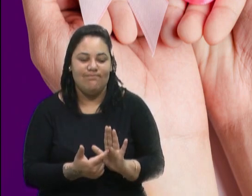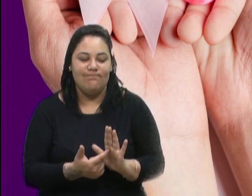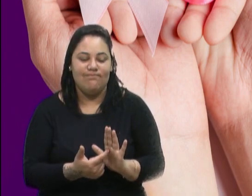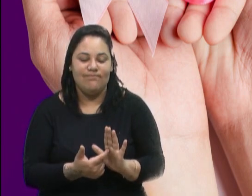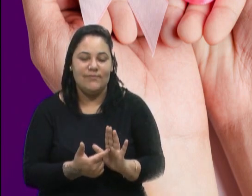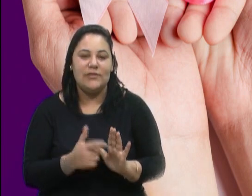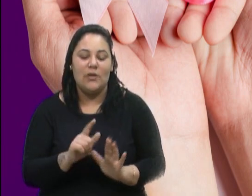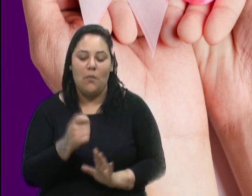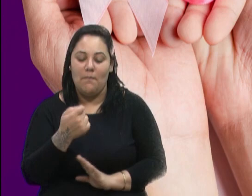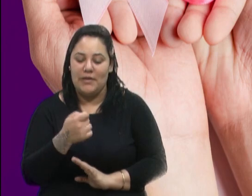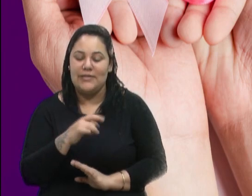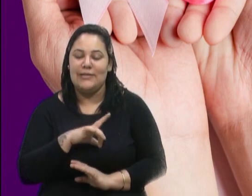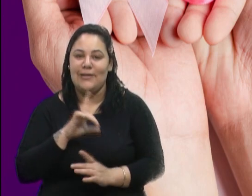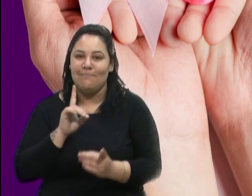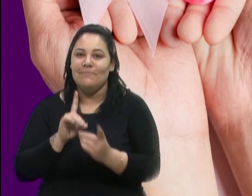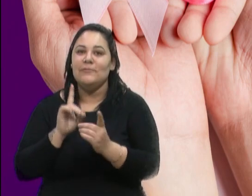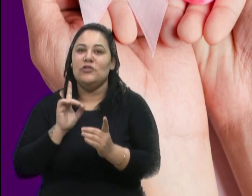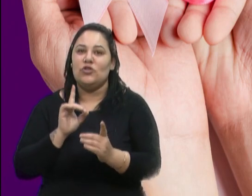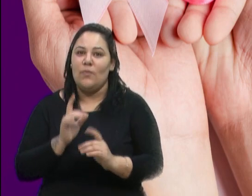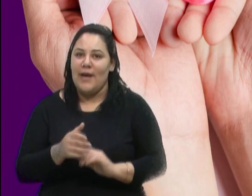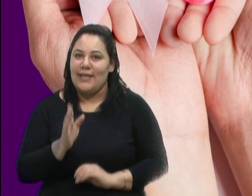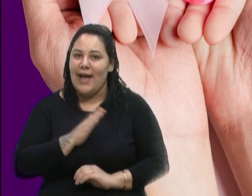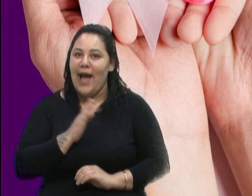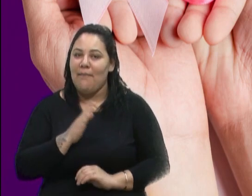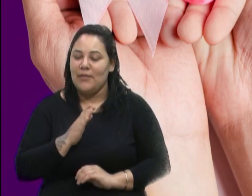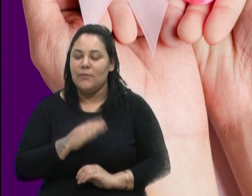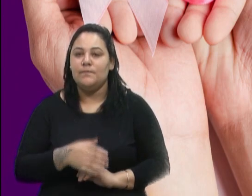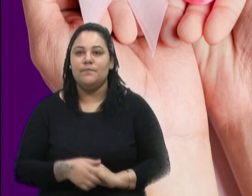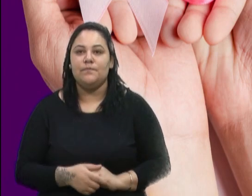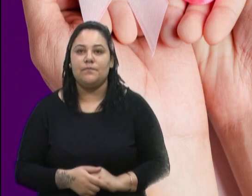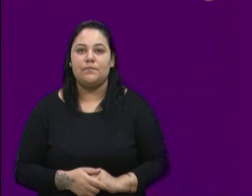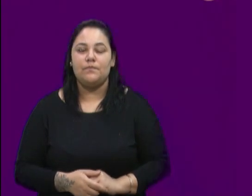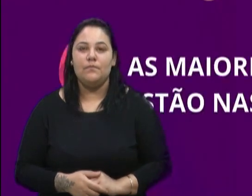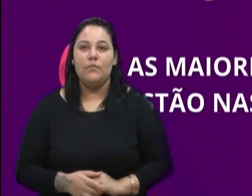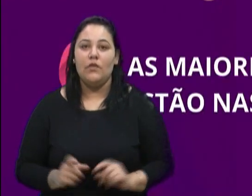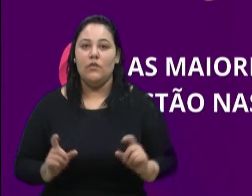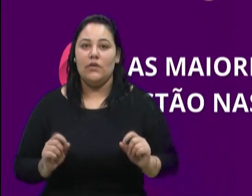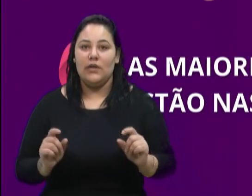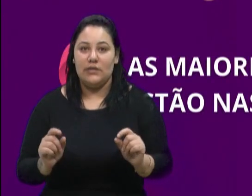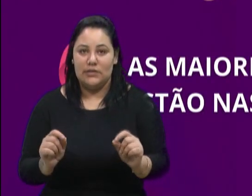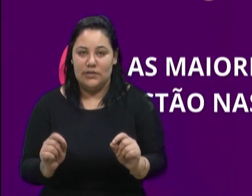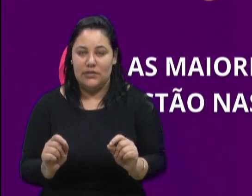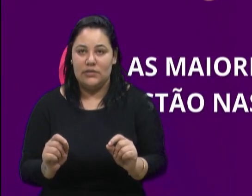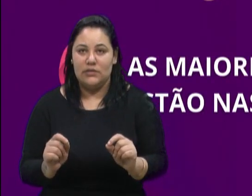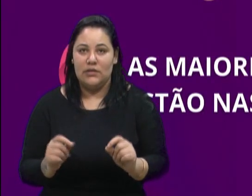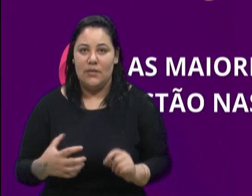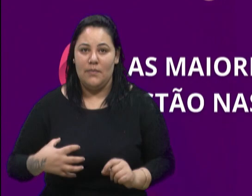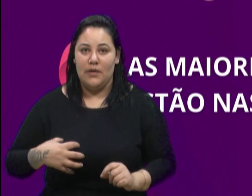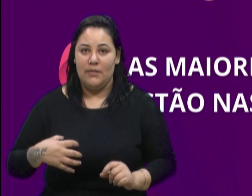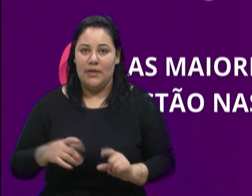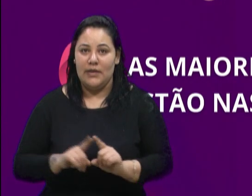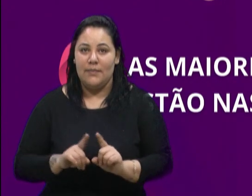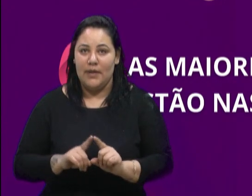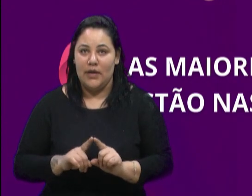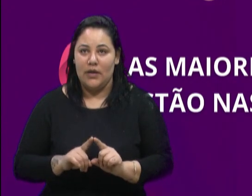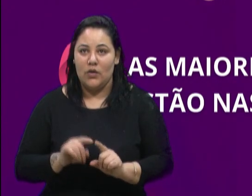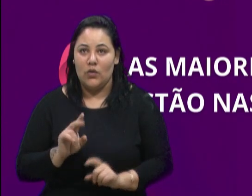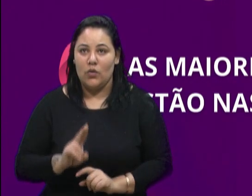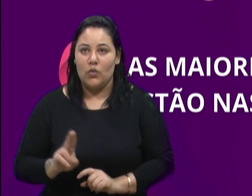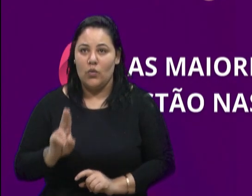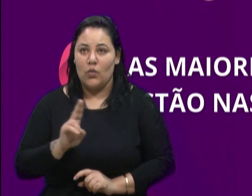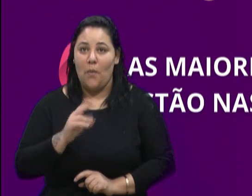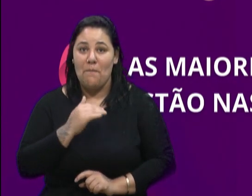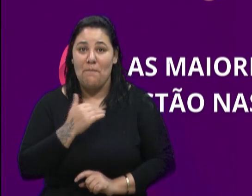necessário mesmo esse diagnóstico precoce. O câncer de mama também ocupa a primeira posição em mortalidade